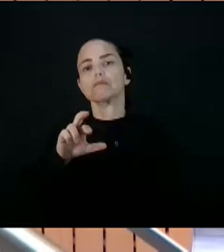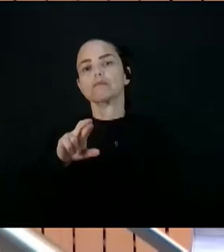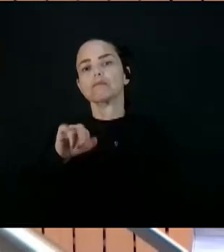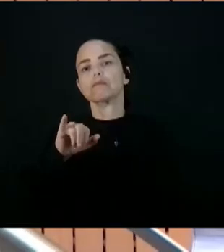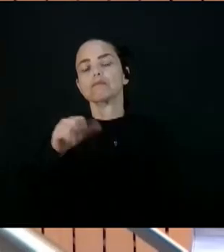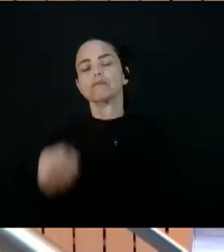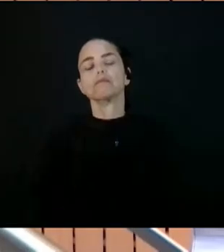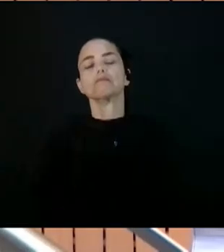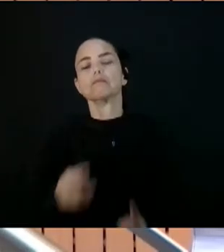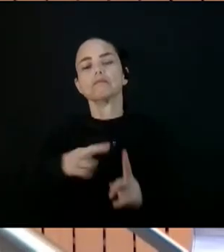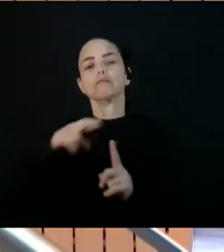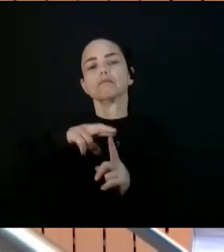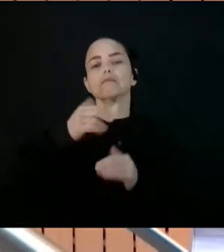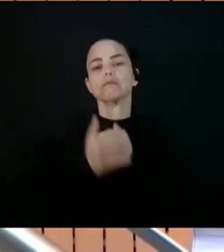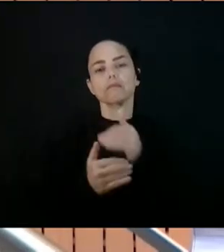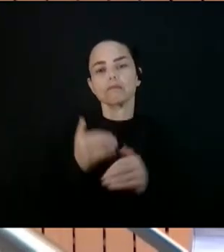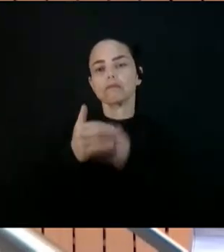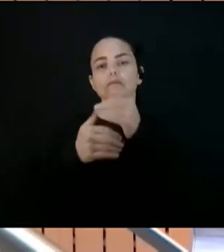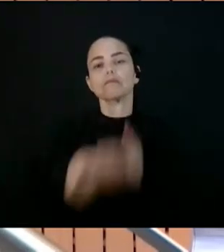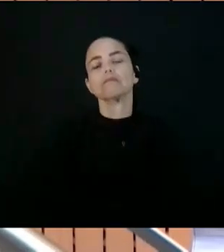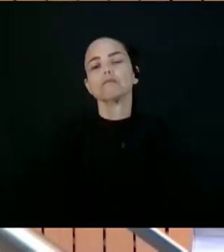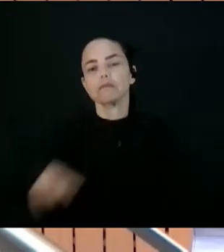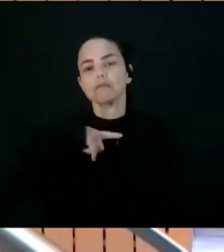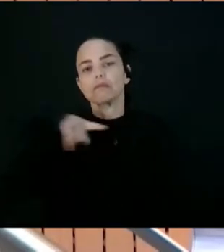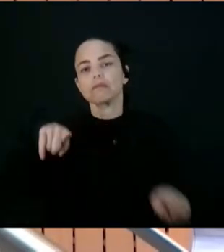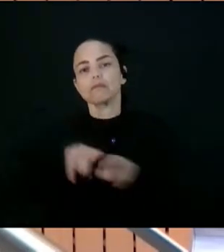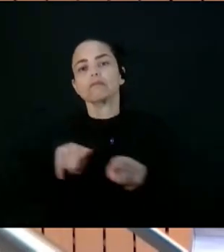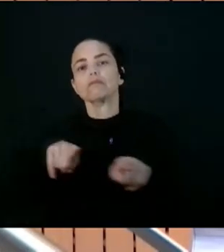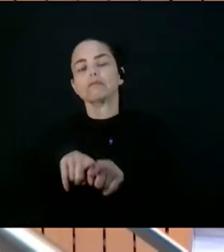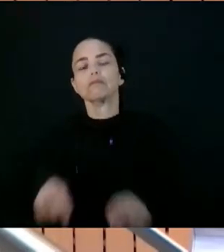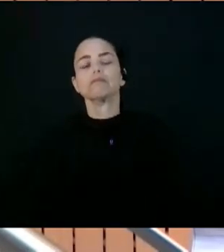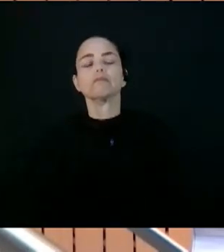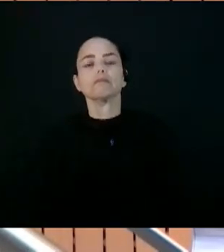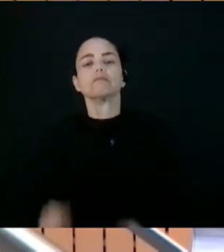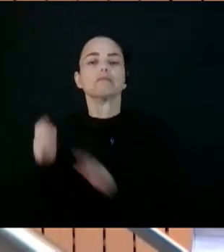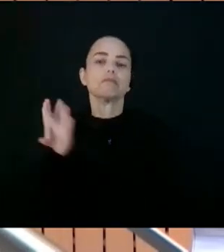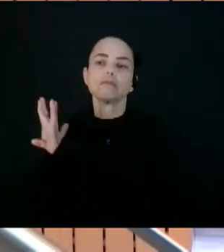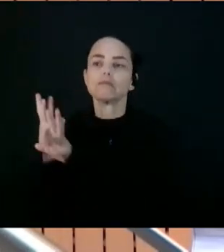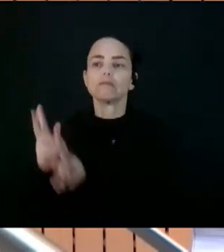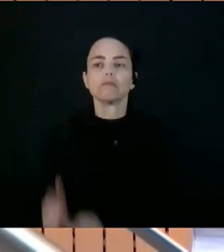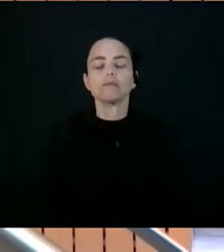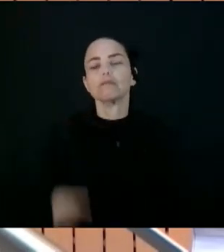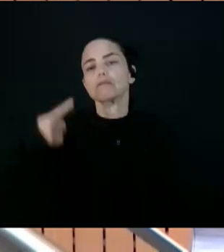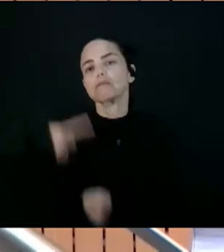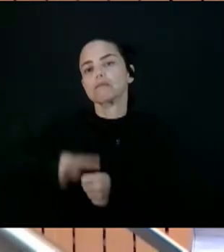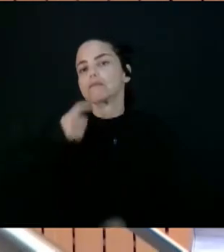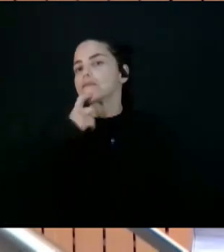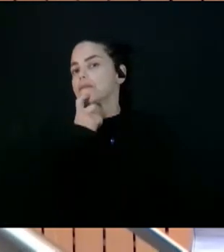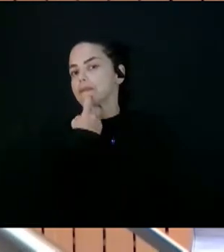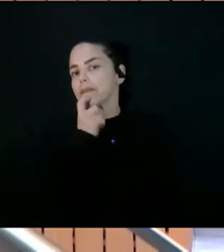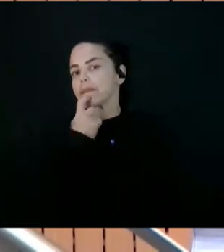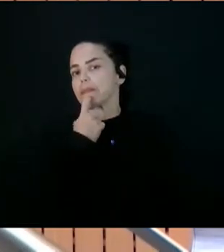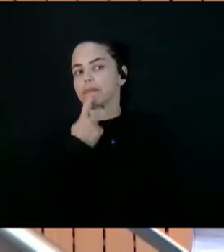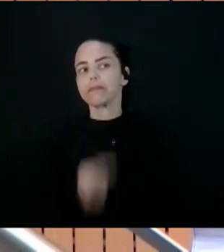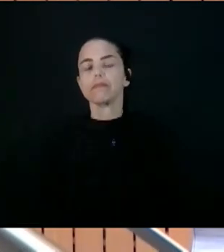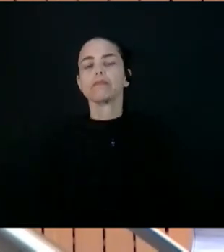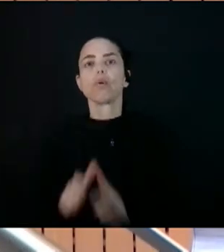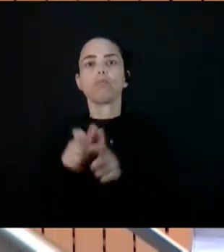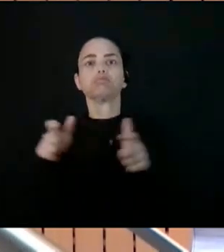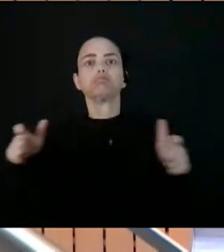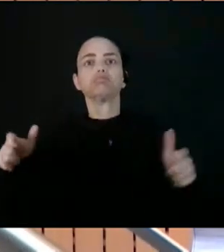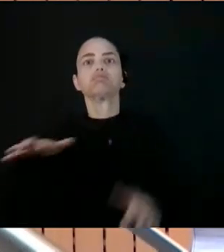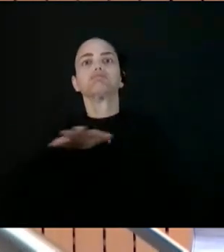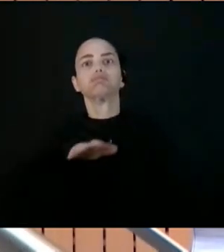nas construções. E tem também na trajetória da cidade de Campinas, que é enorme, que é